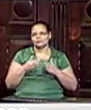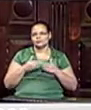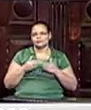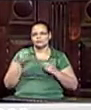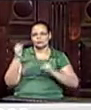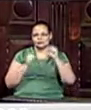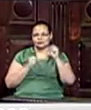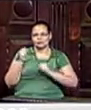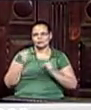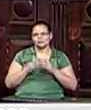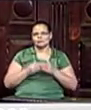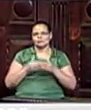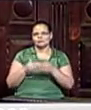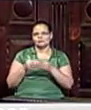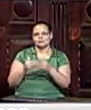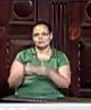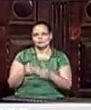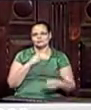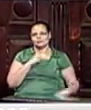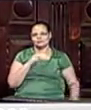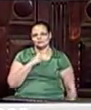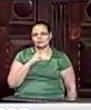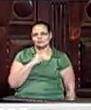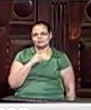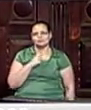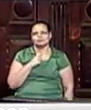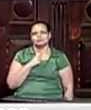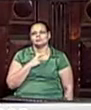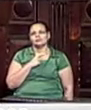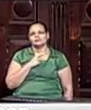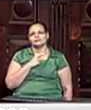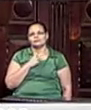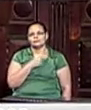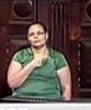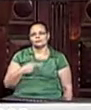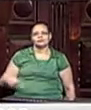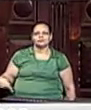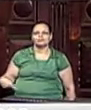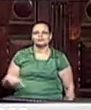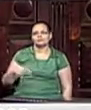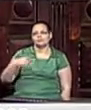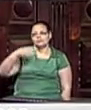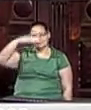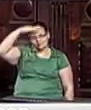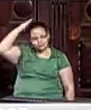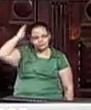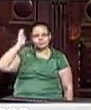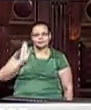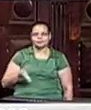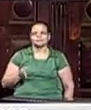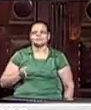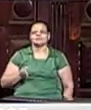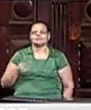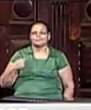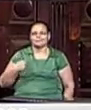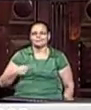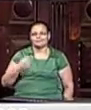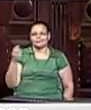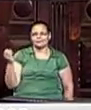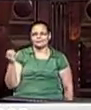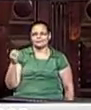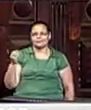aqui. No plano externo, o presidente Temer já caminha para um